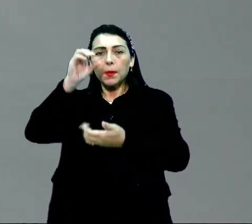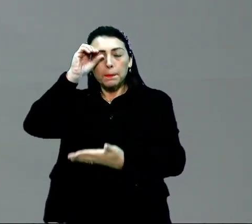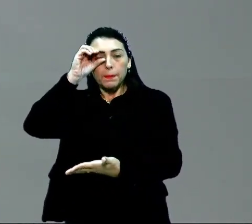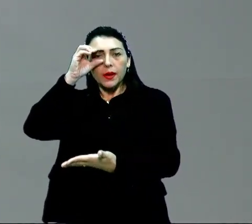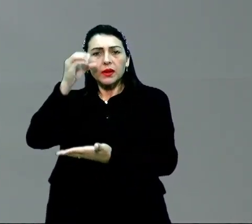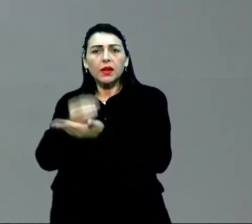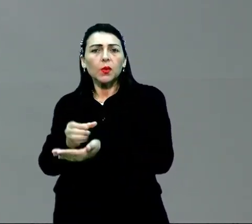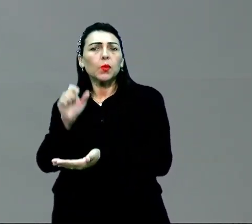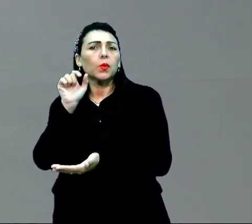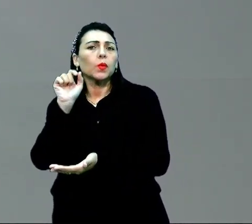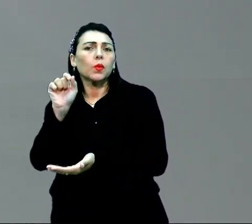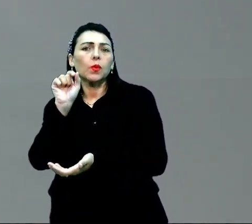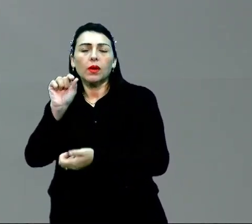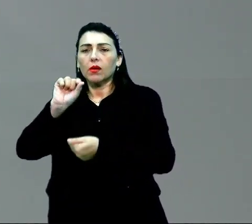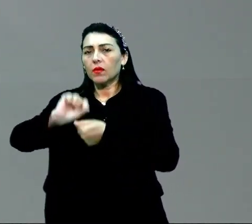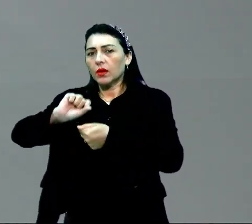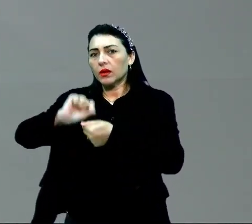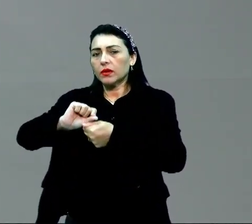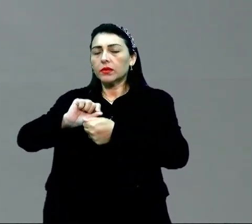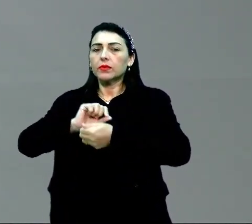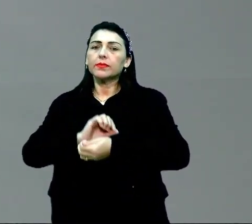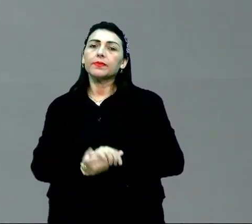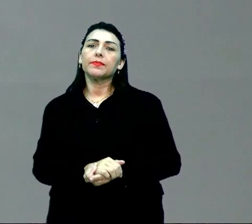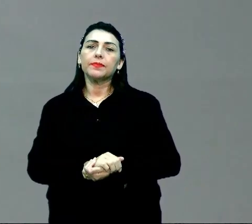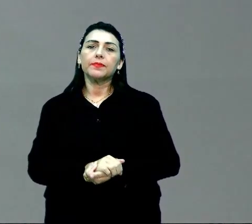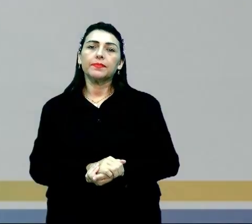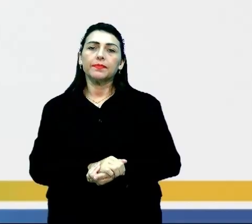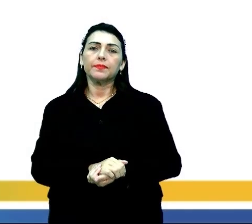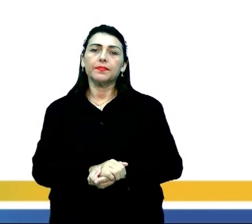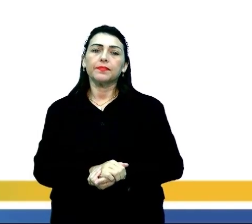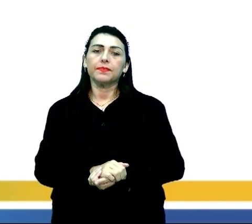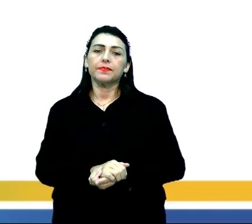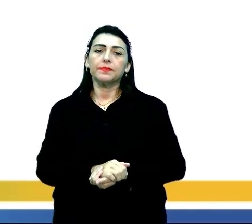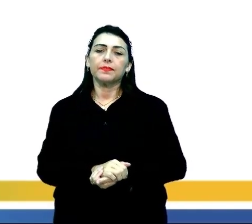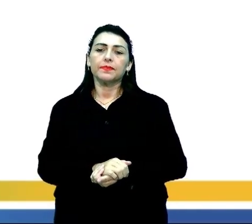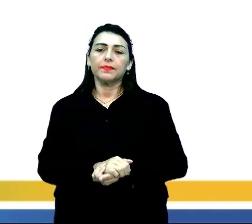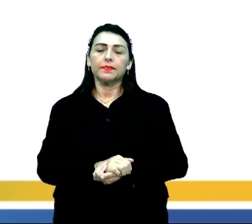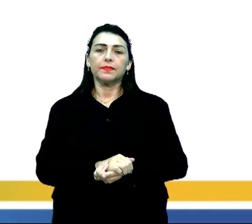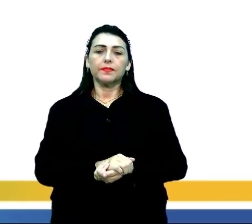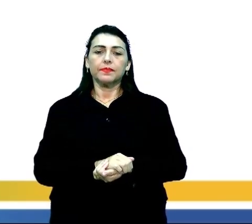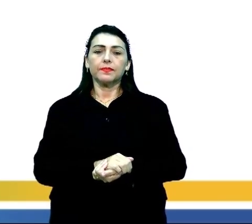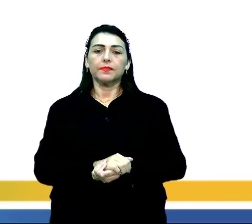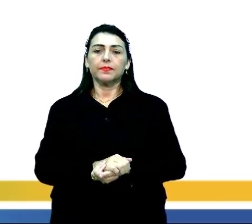eu faço para desenvolver a minha tese? Então, vamos lá.